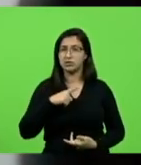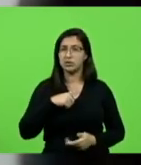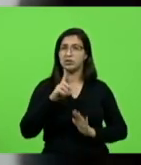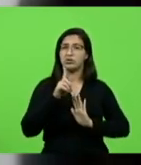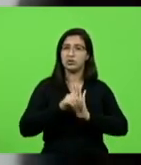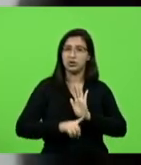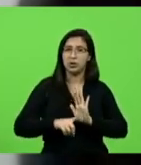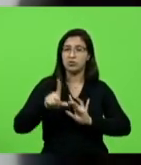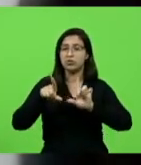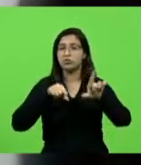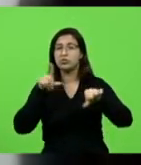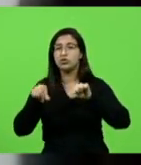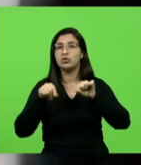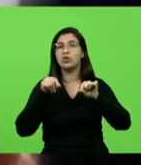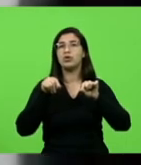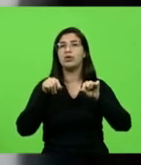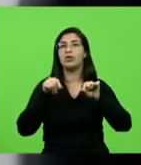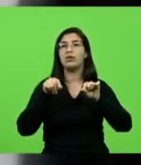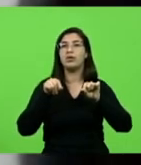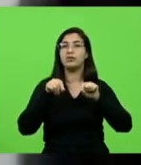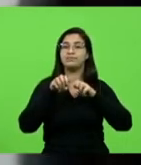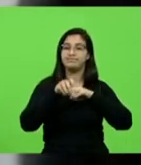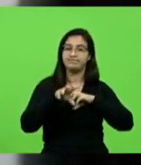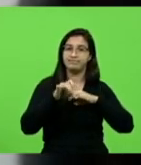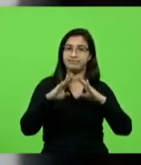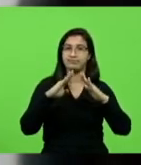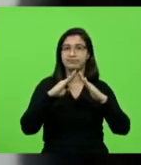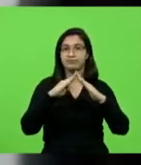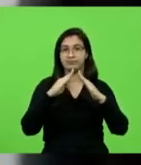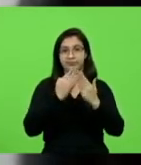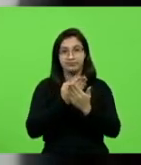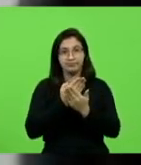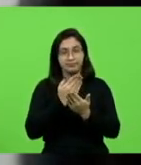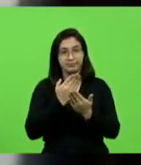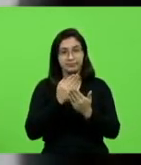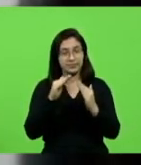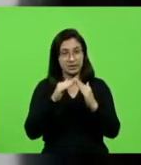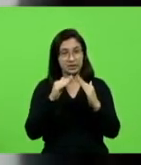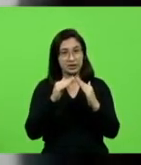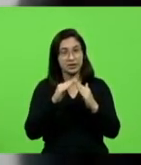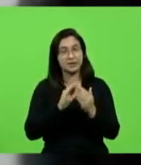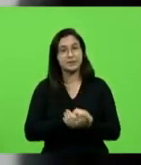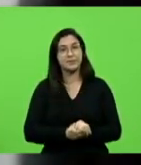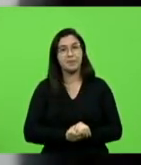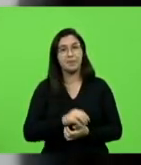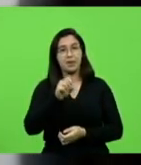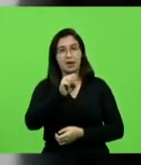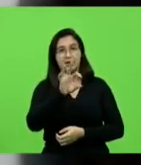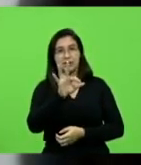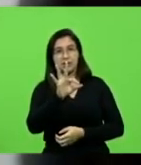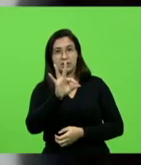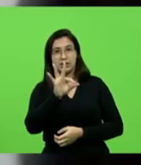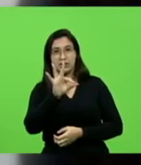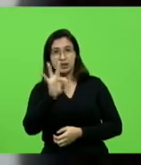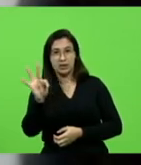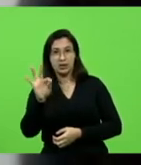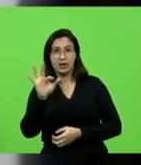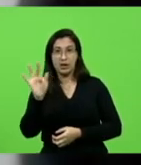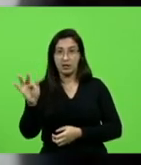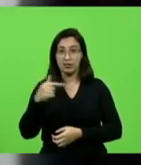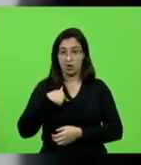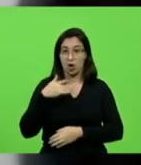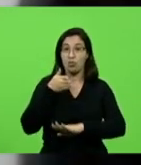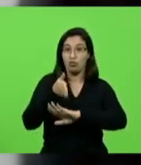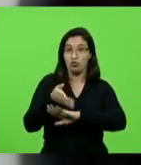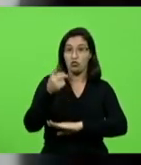educação domiciliar. E o STF, em 2018, eu estava lá no dia do julgamento, ele deixou